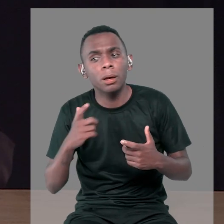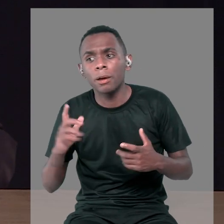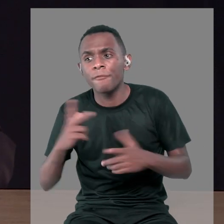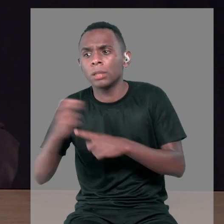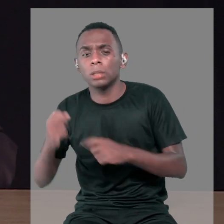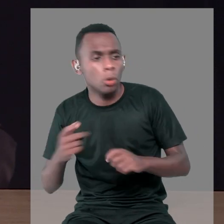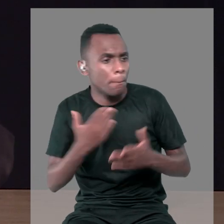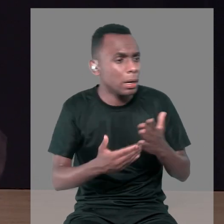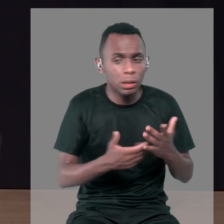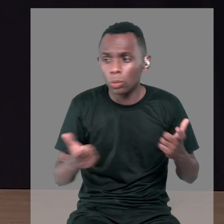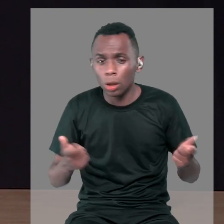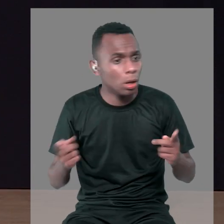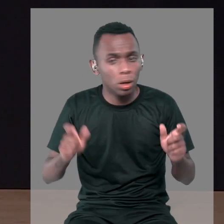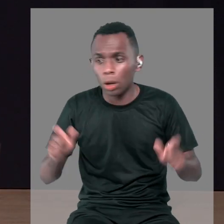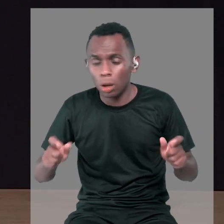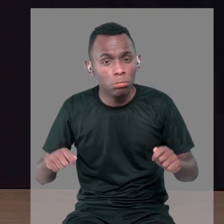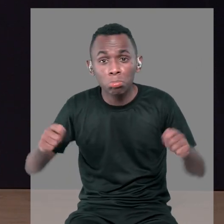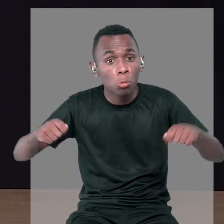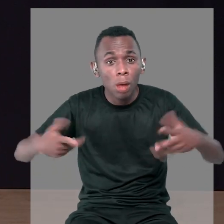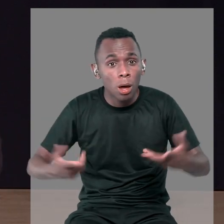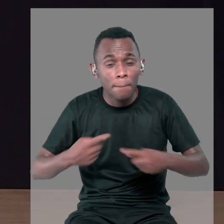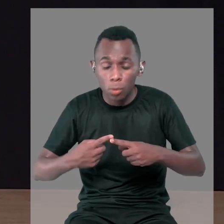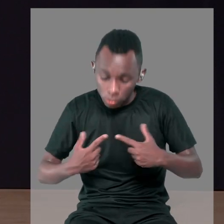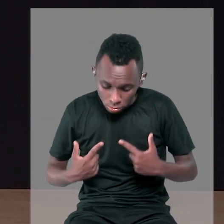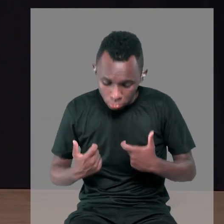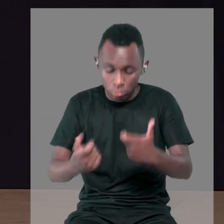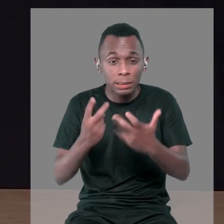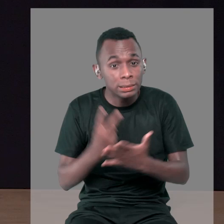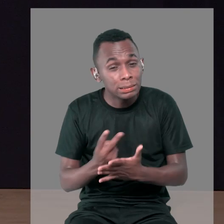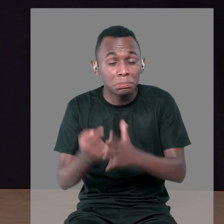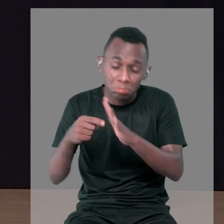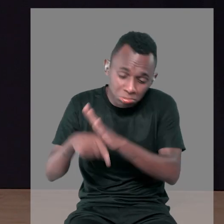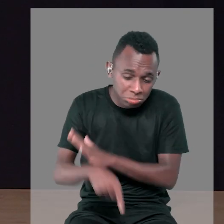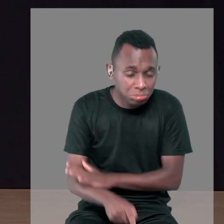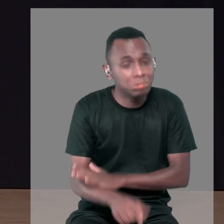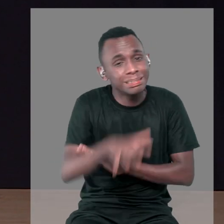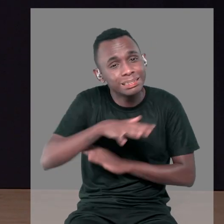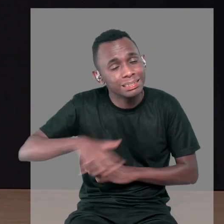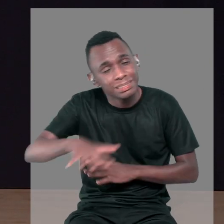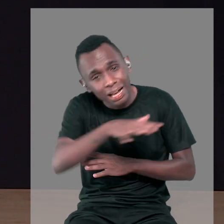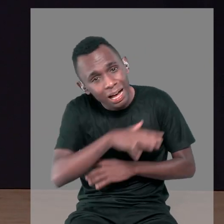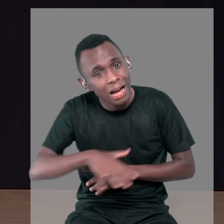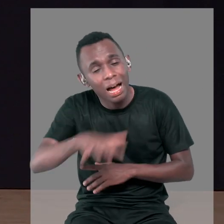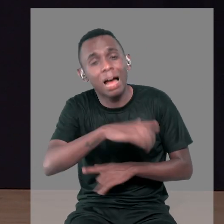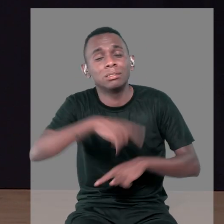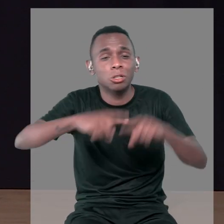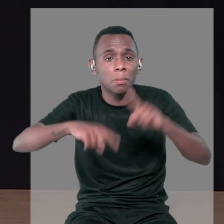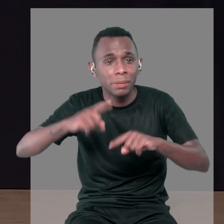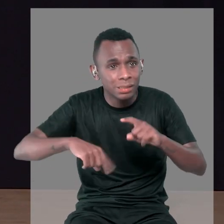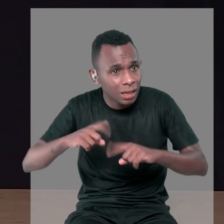perdendo. Porque uma batalha ela está sempre mergulhada nesse universo de